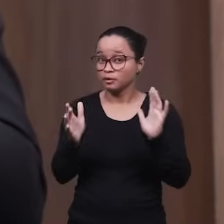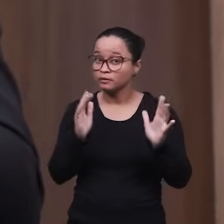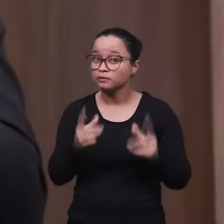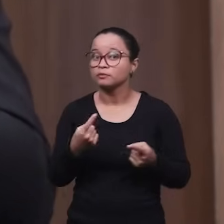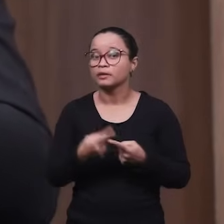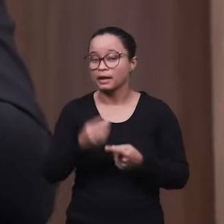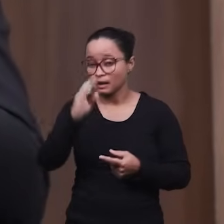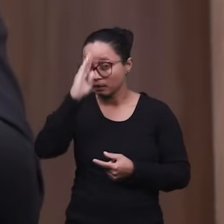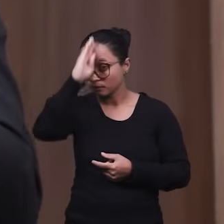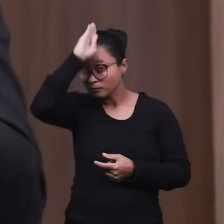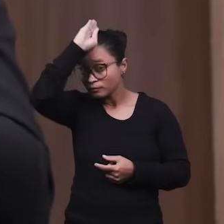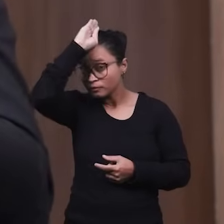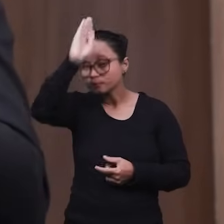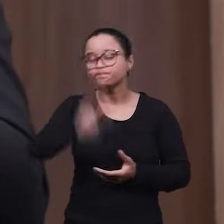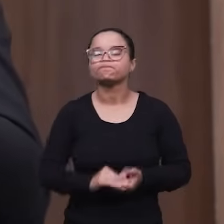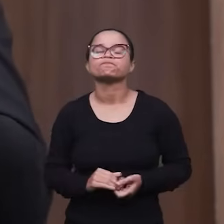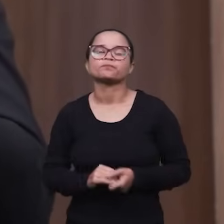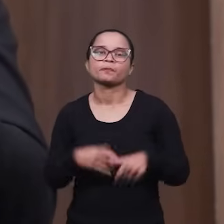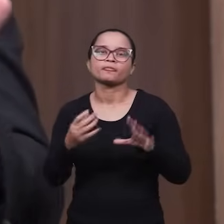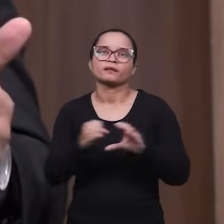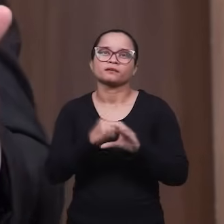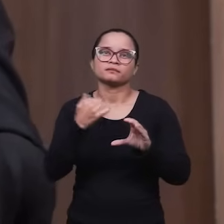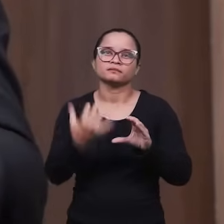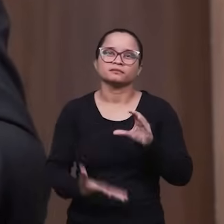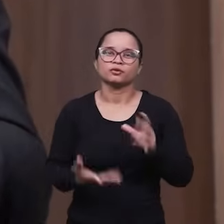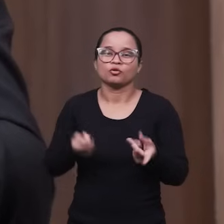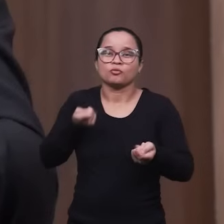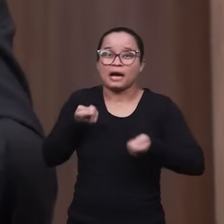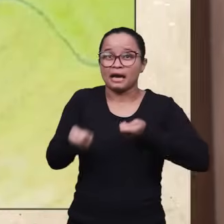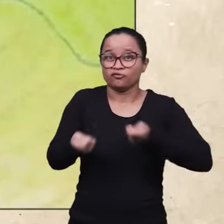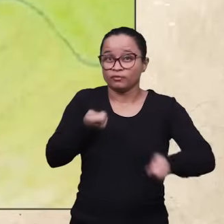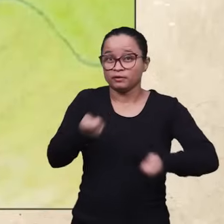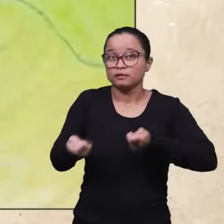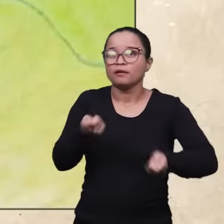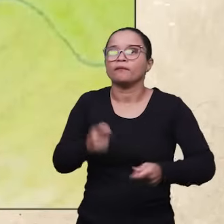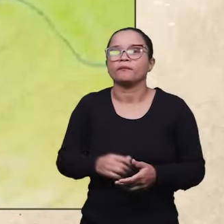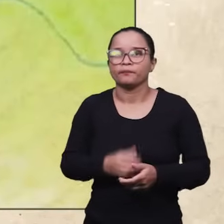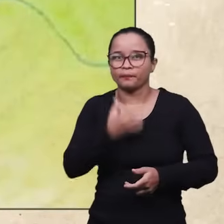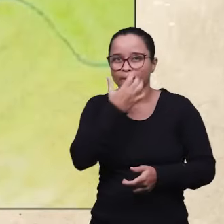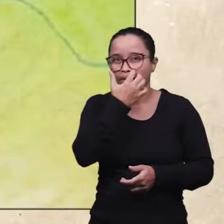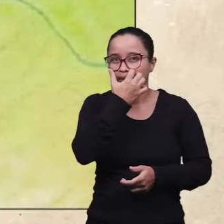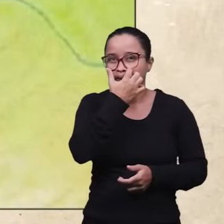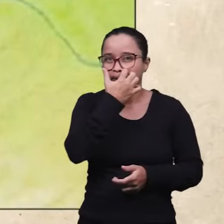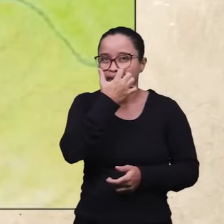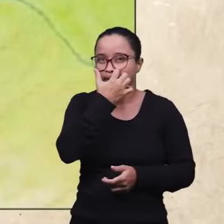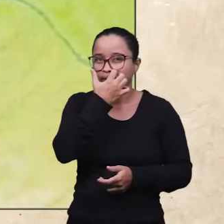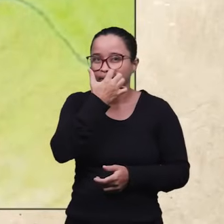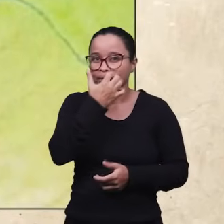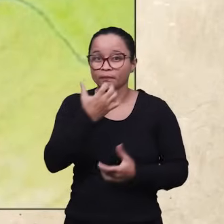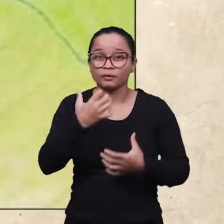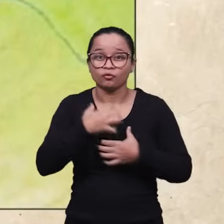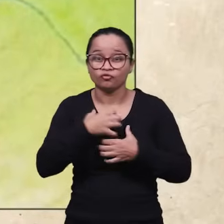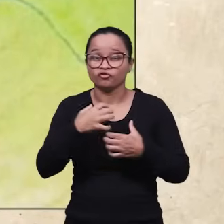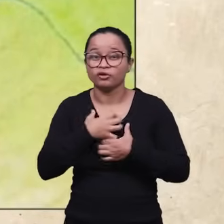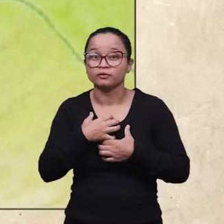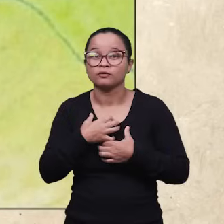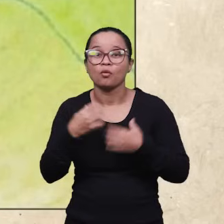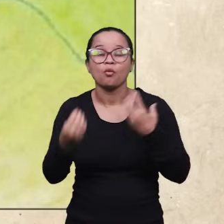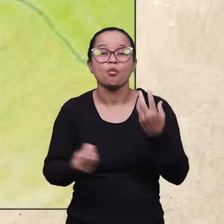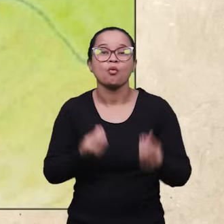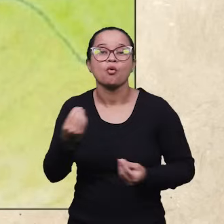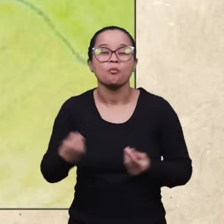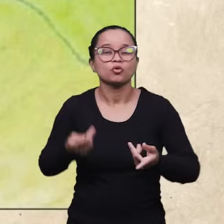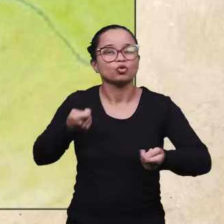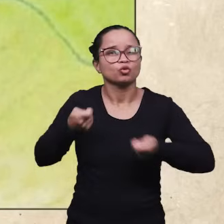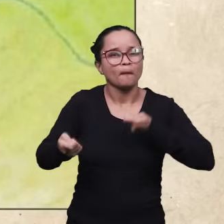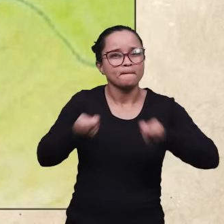Império Romano por algumas características, como a sua administração, né? Era uma das formas de exercer o